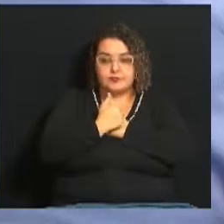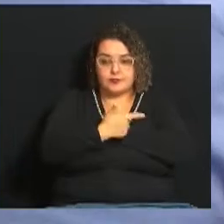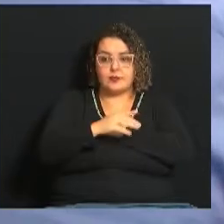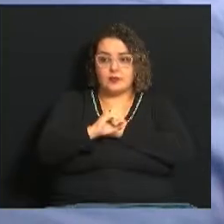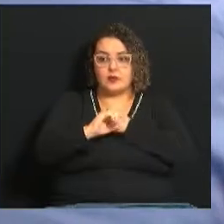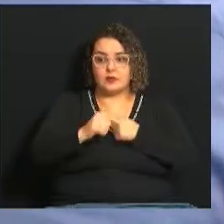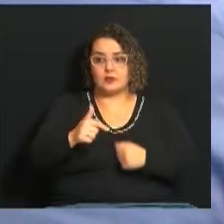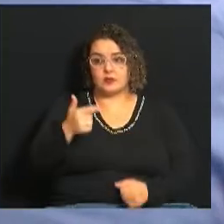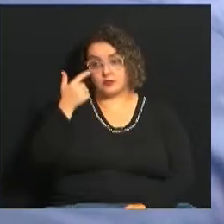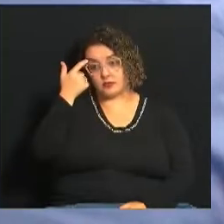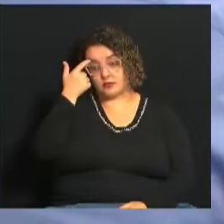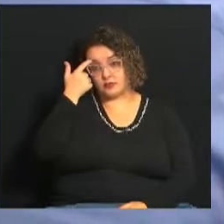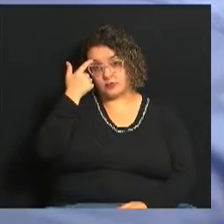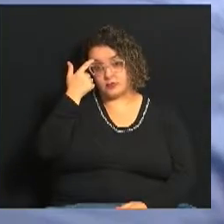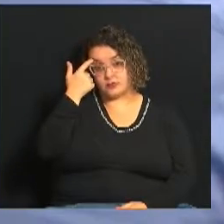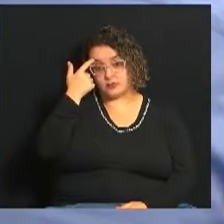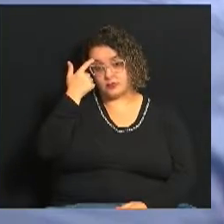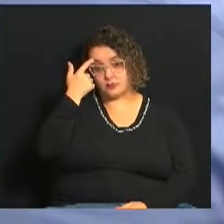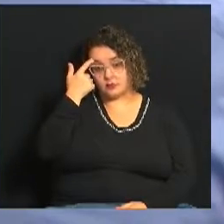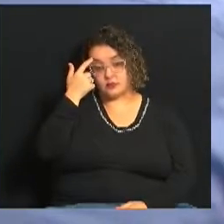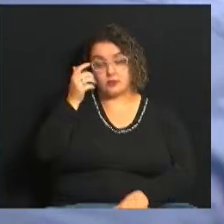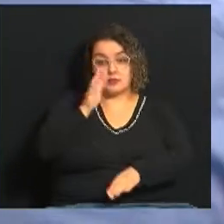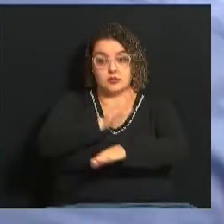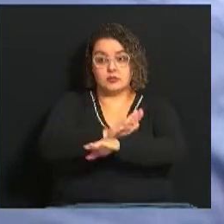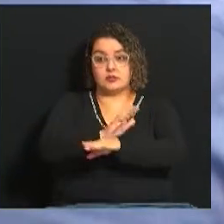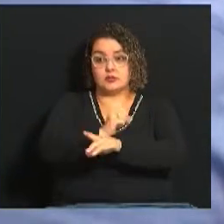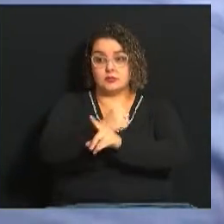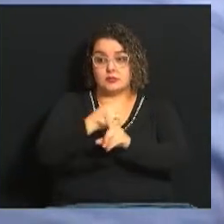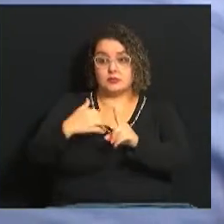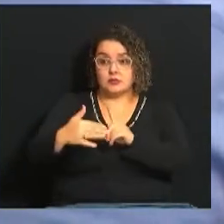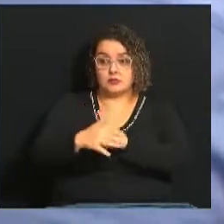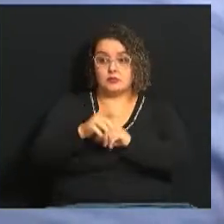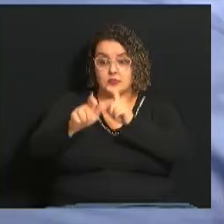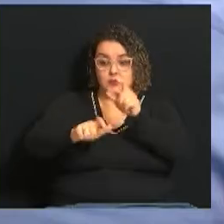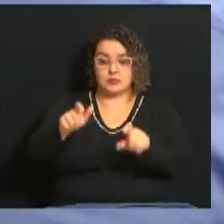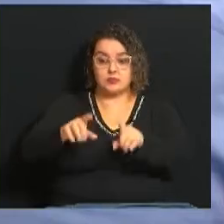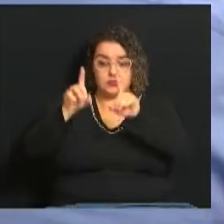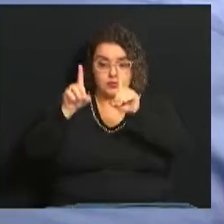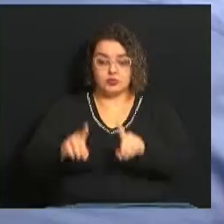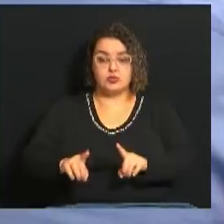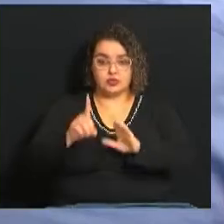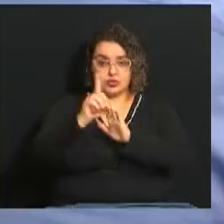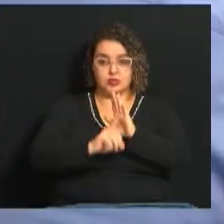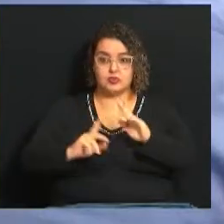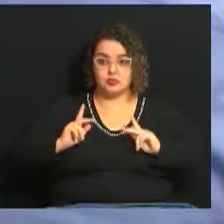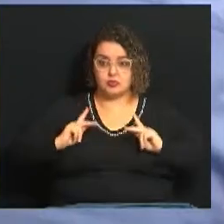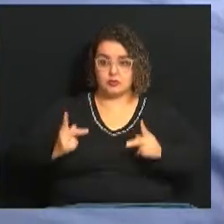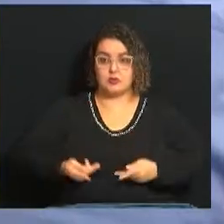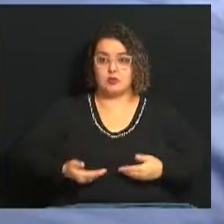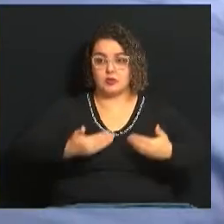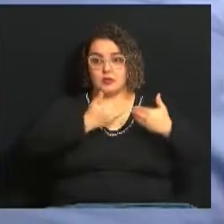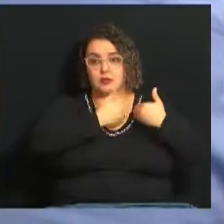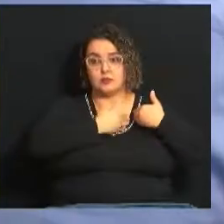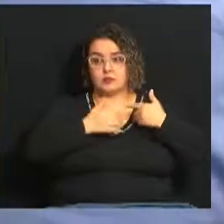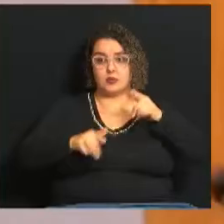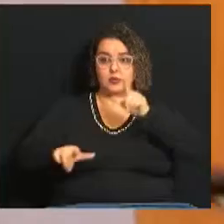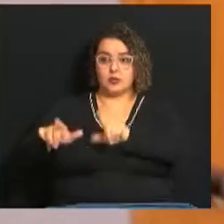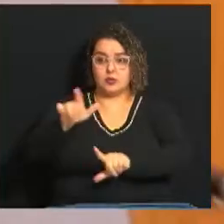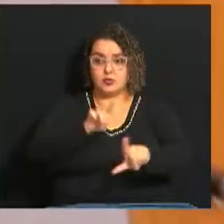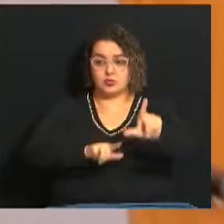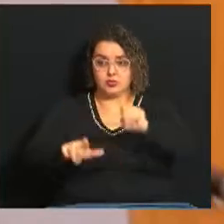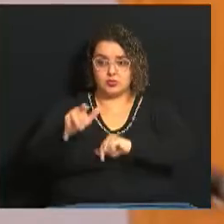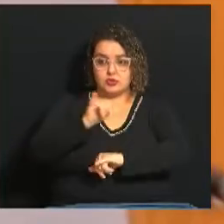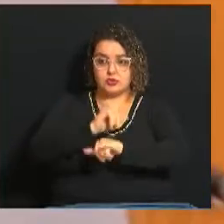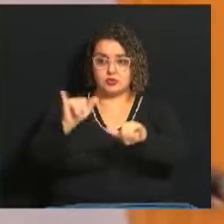Secretaria Municipal de Assistência Social, Pessoa com Deficiência e Direitos Humanos é responsável pela logística da campanha. A